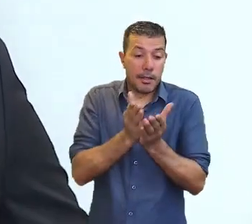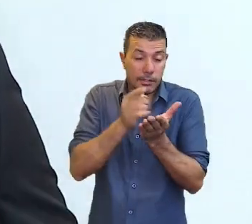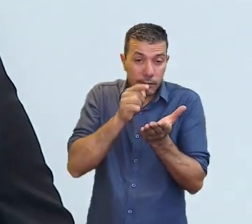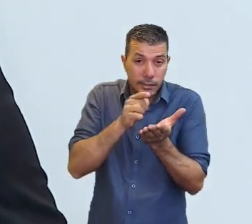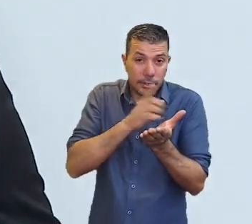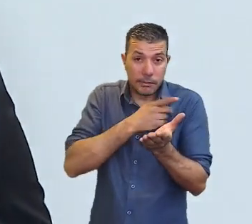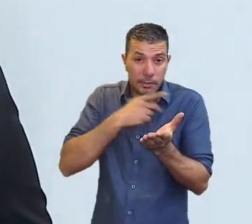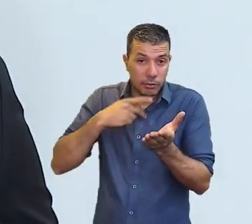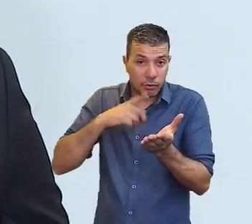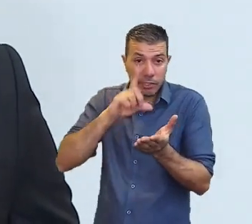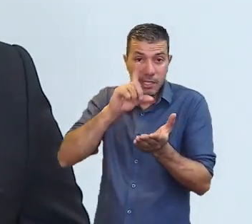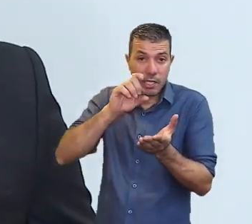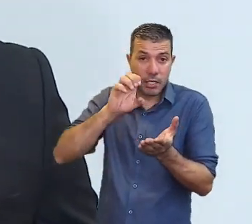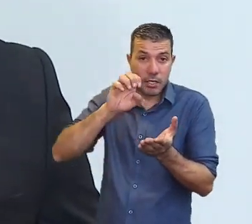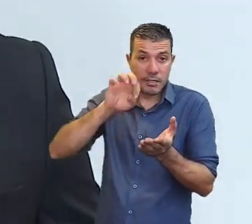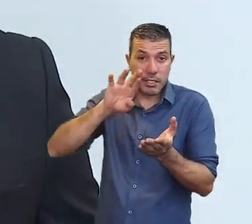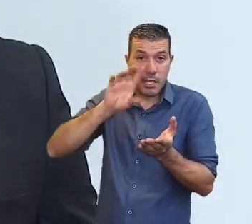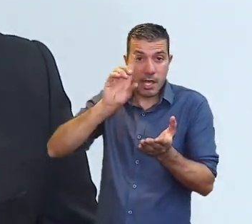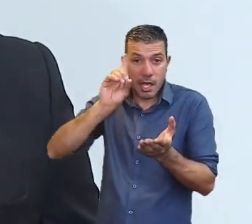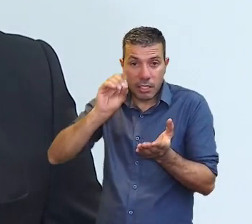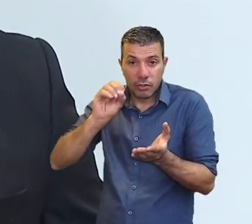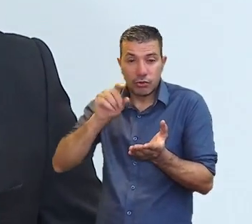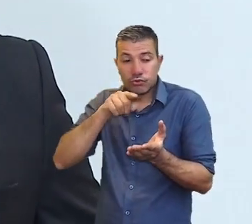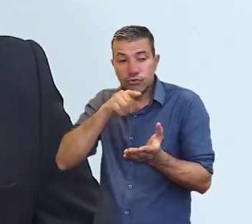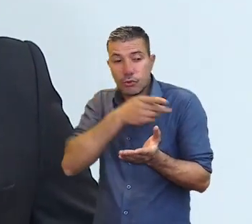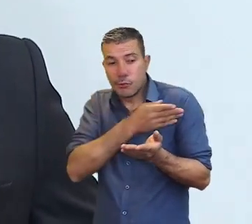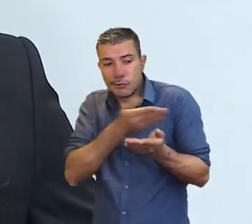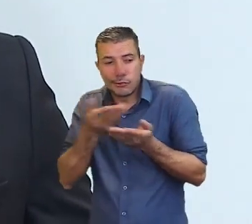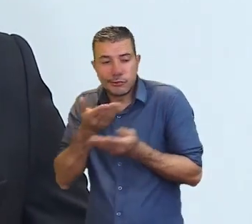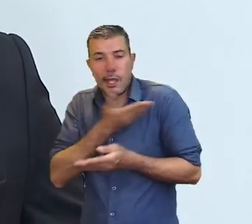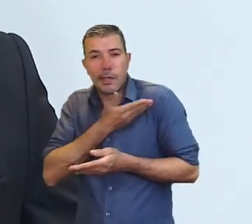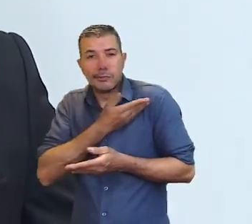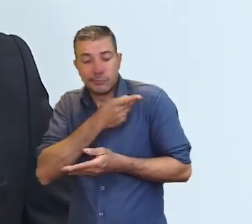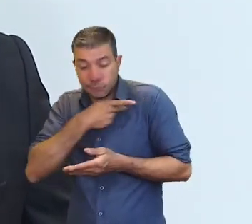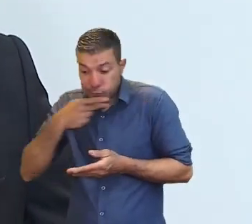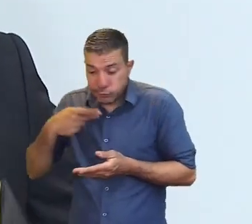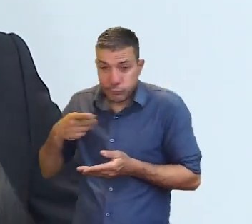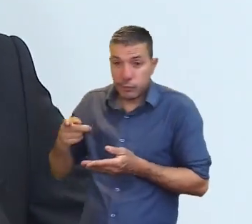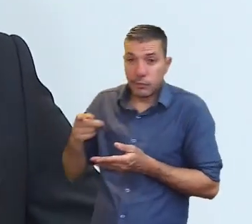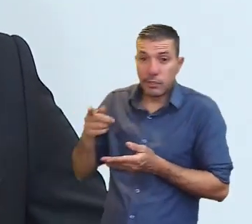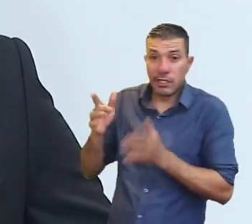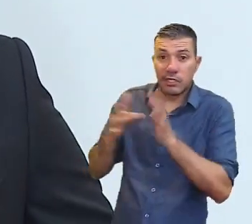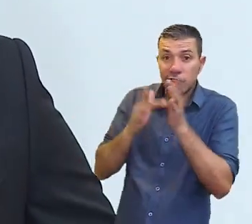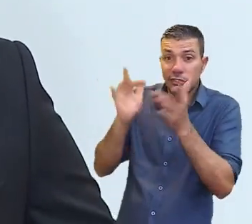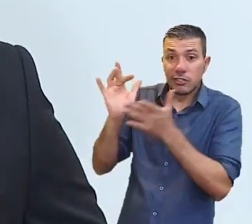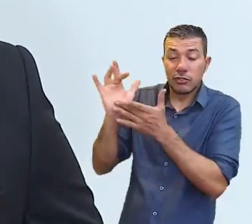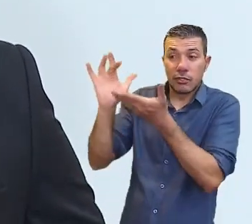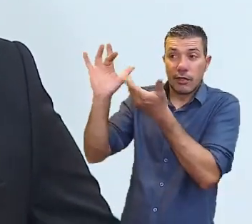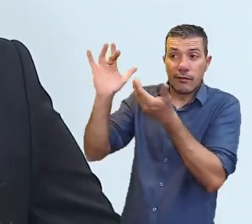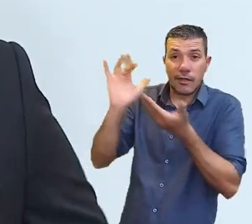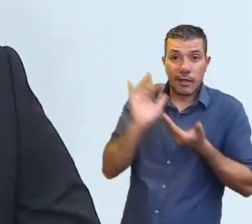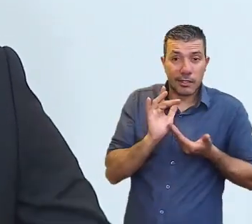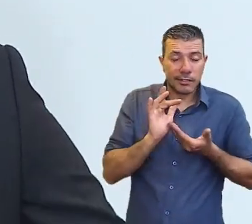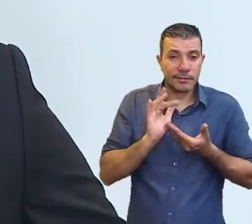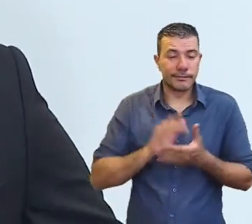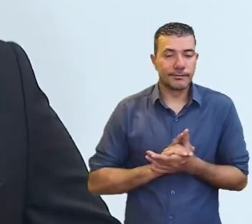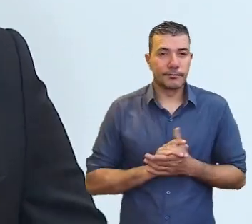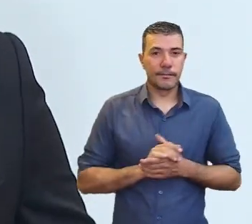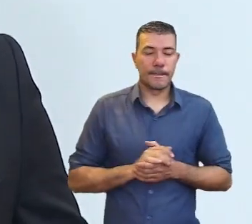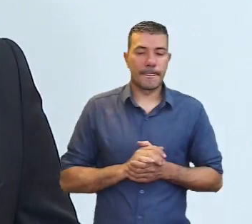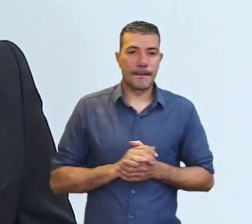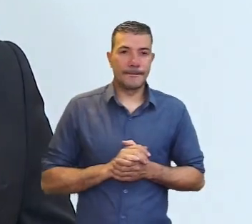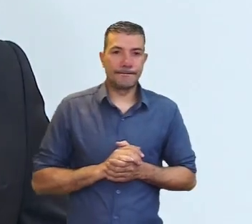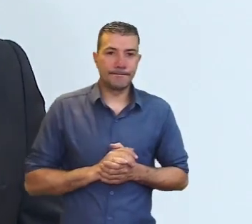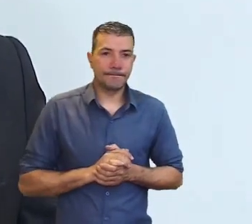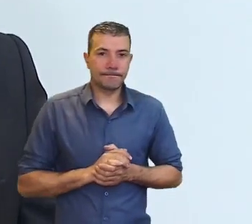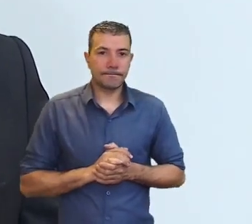pastor Leonardo e seus convidados, quero convidar a você agora para junto cantarmos Ele Vem. E assim, aumente o som aí do